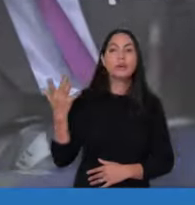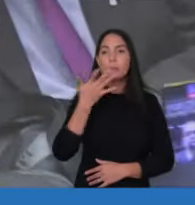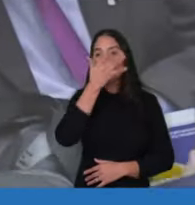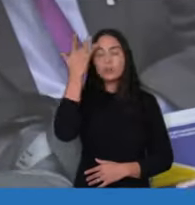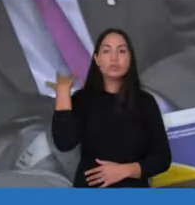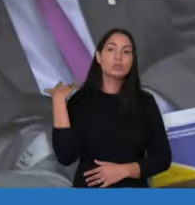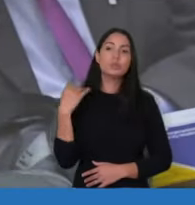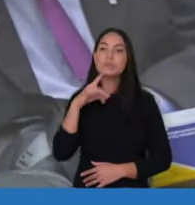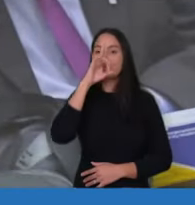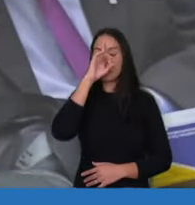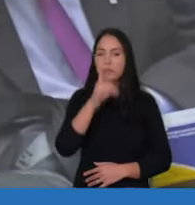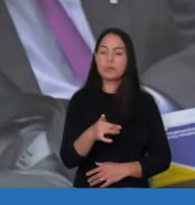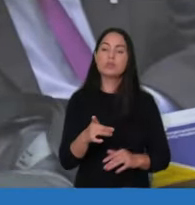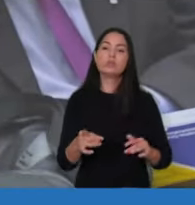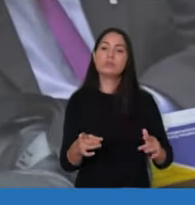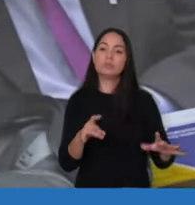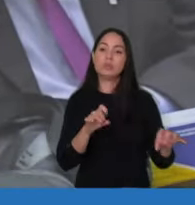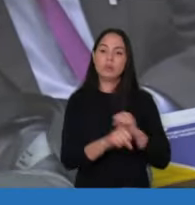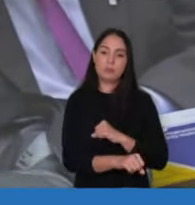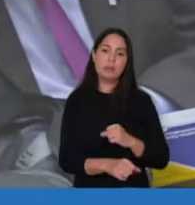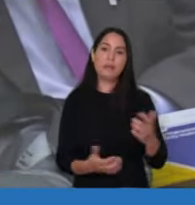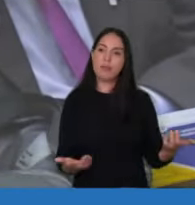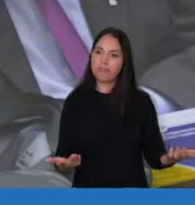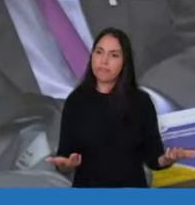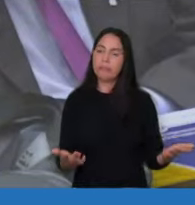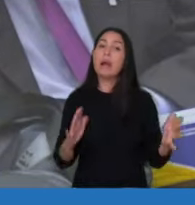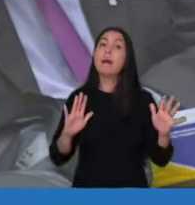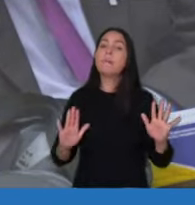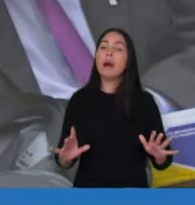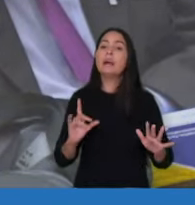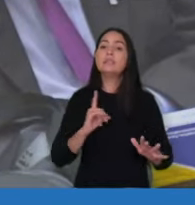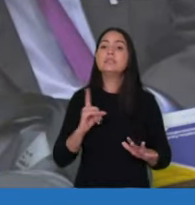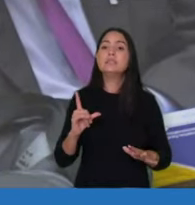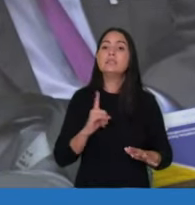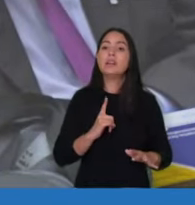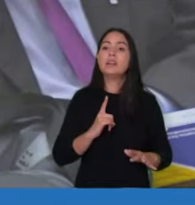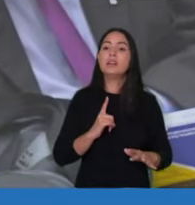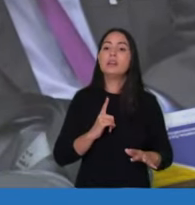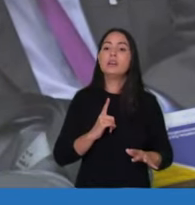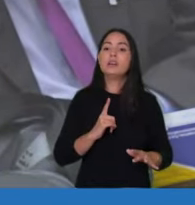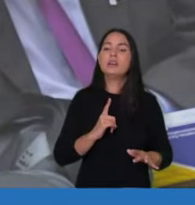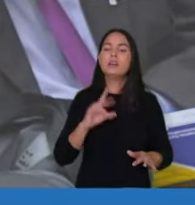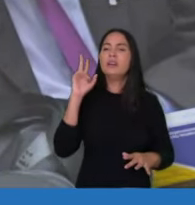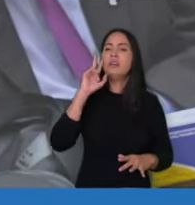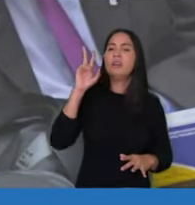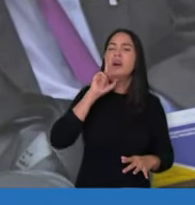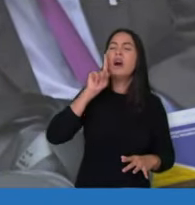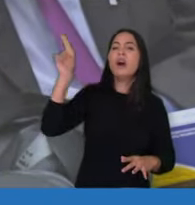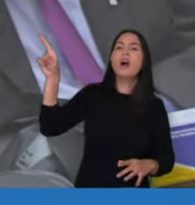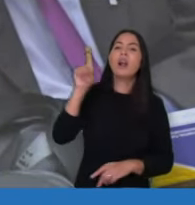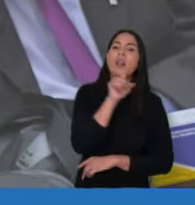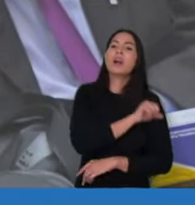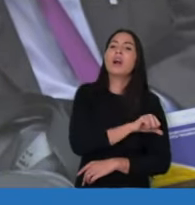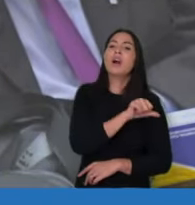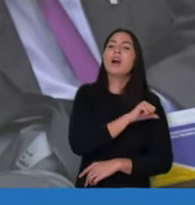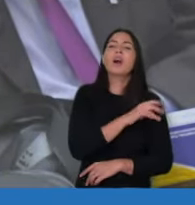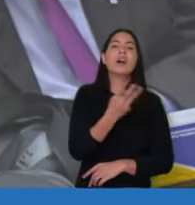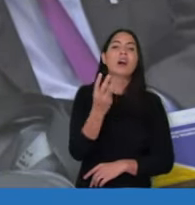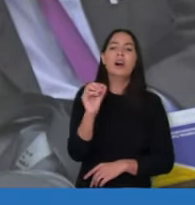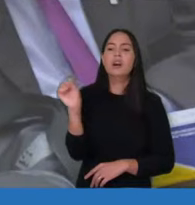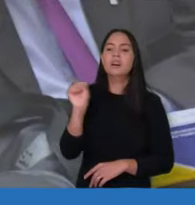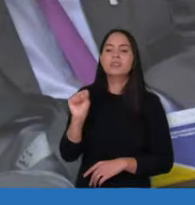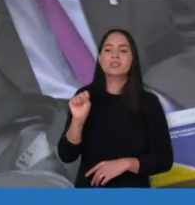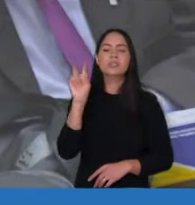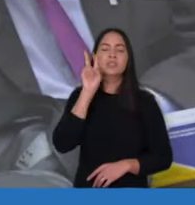mandantes da morte de Marielle. Eu quero fazer, deputada Talíria, um resgate da cidade e do estado do Rio de Janeiro em 30 segundos e